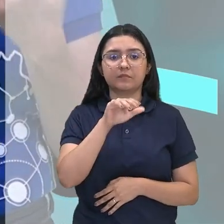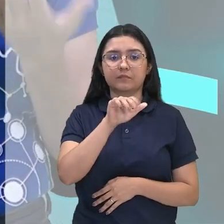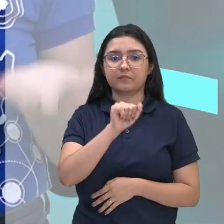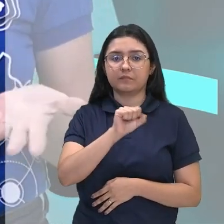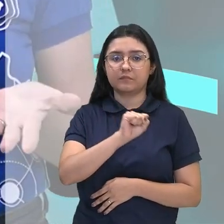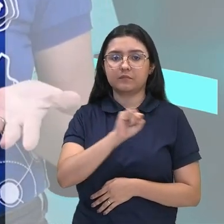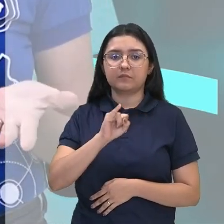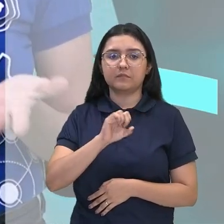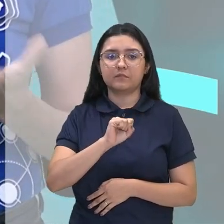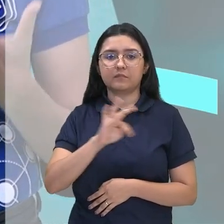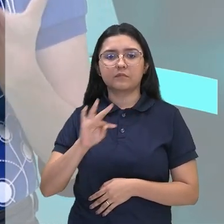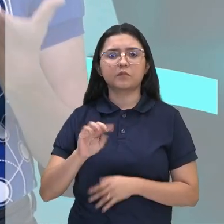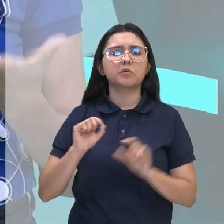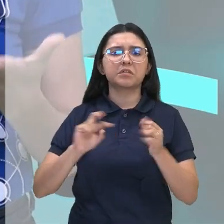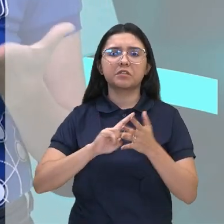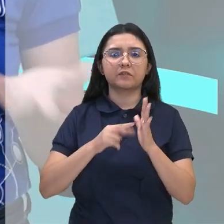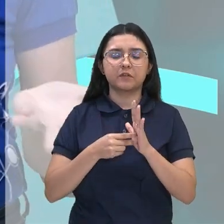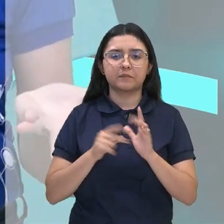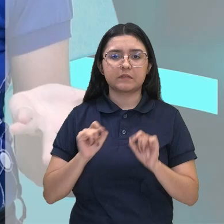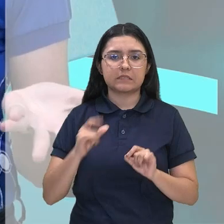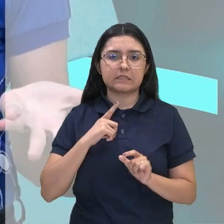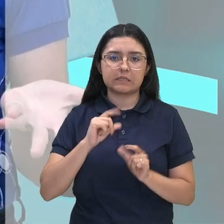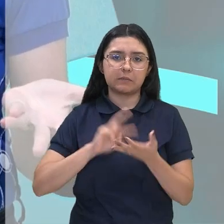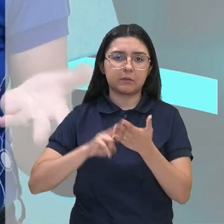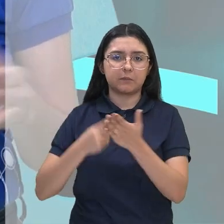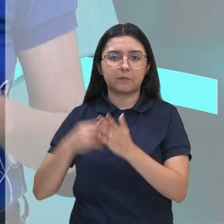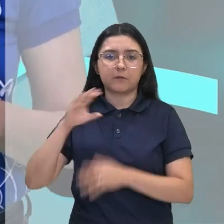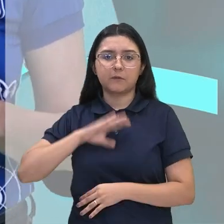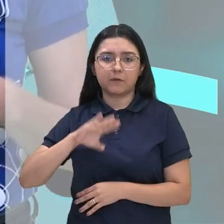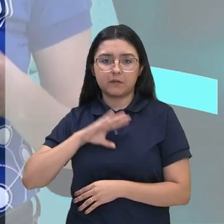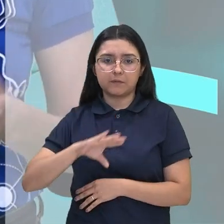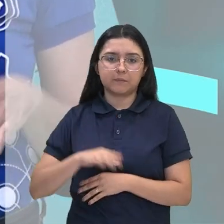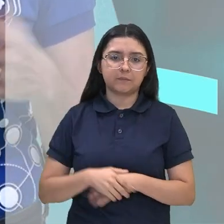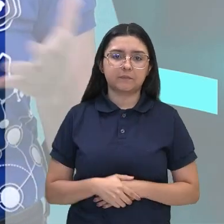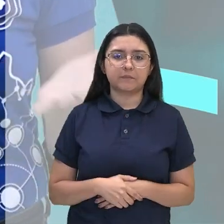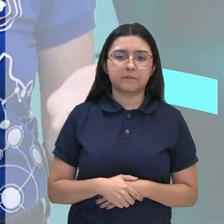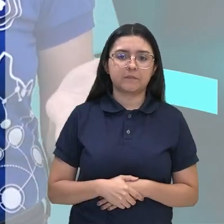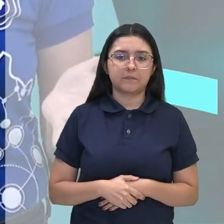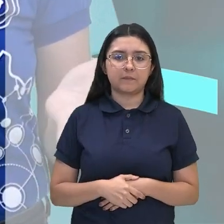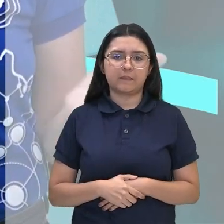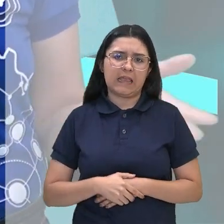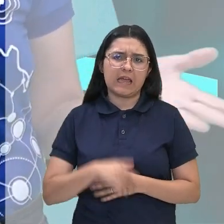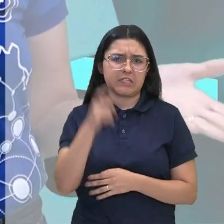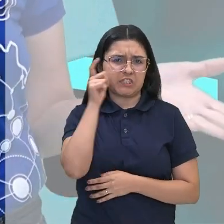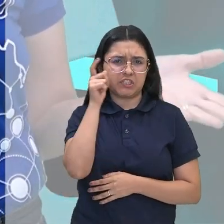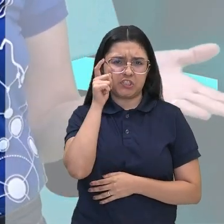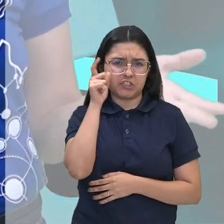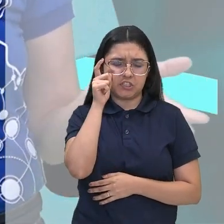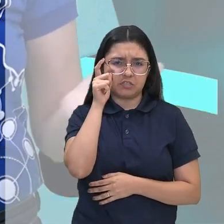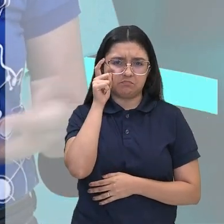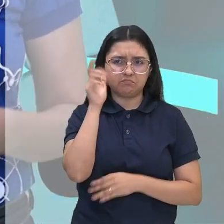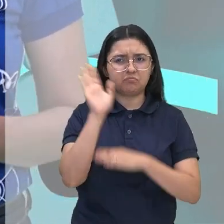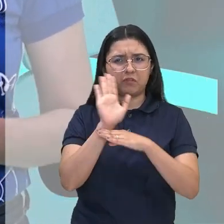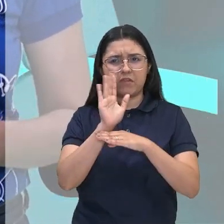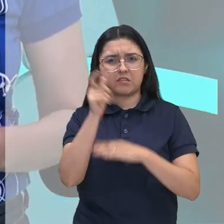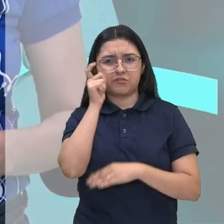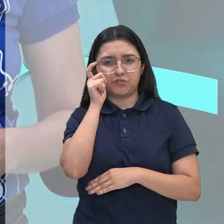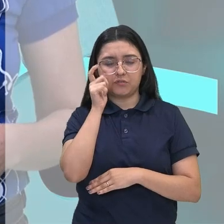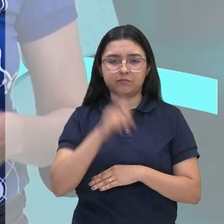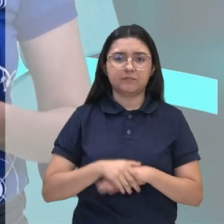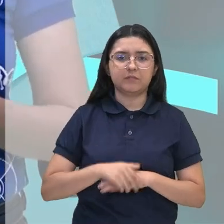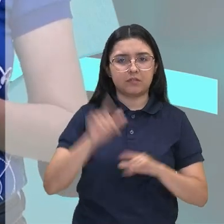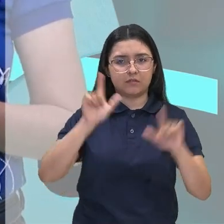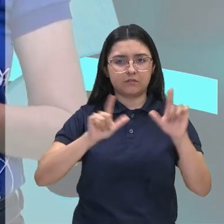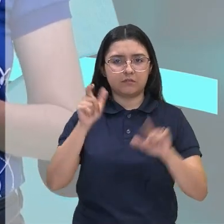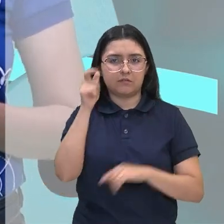assist. O que é assist? Se você fosse traduzir em português, né? Ah, assist é assistir, não é assistir televisão. Não,